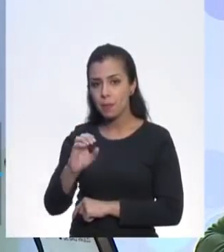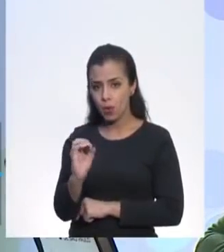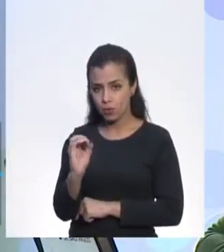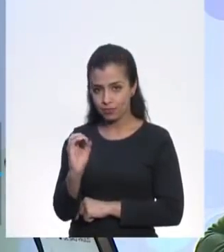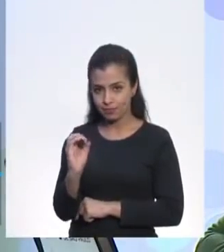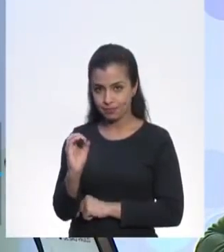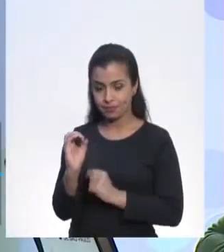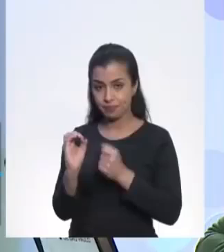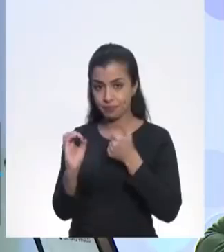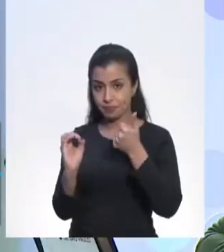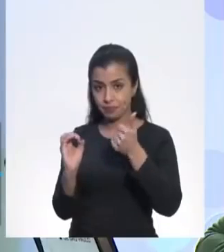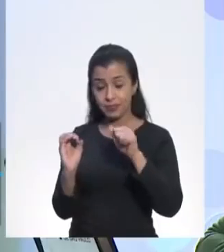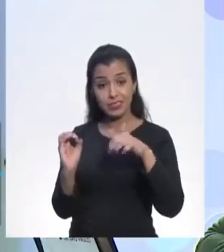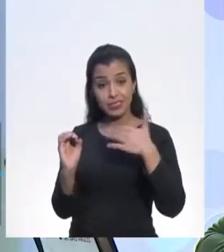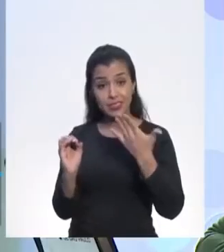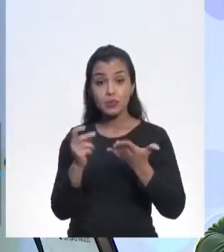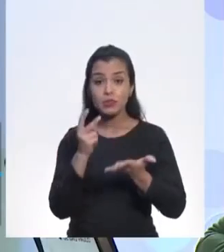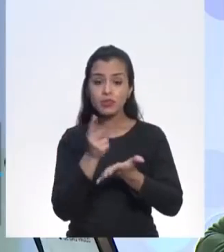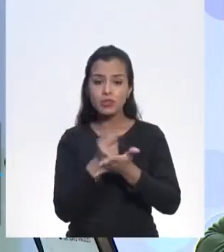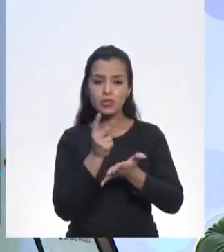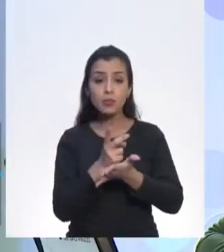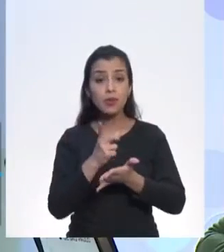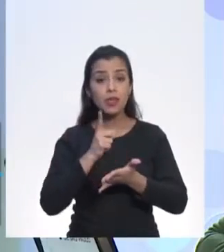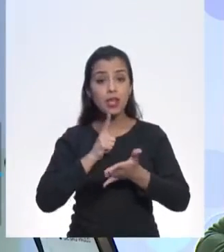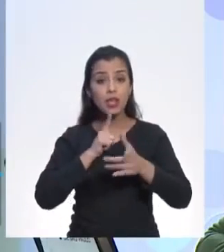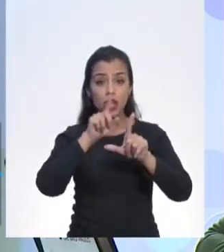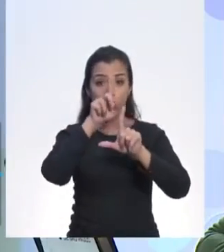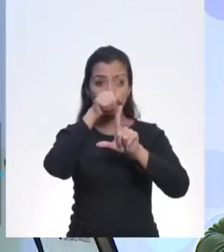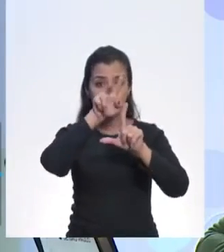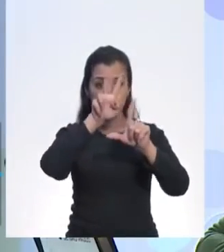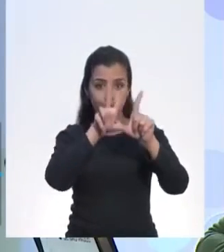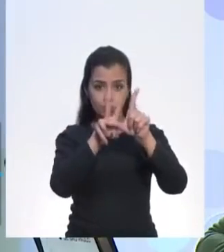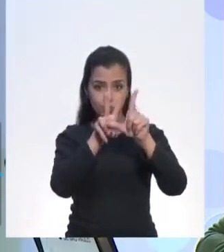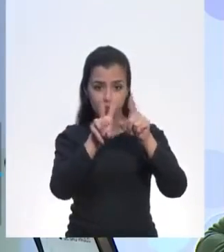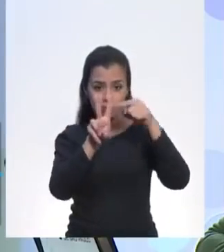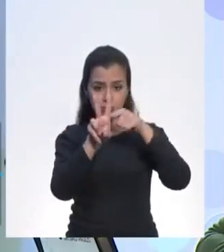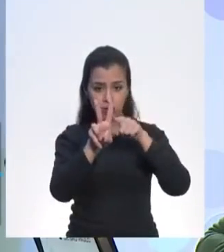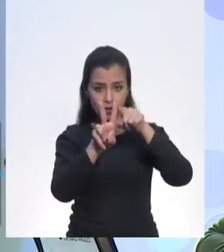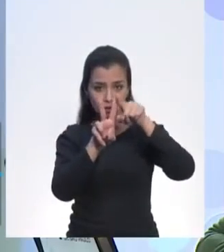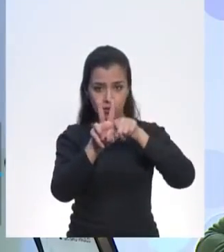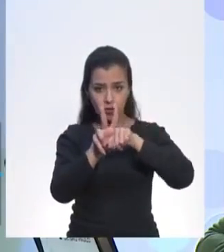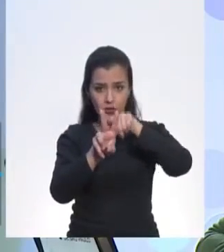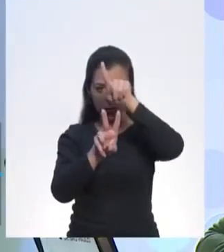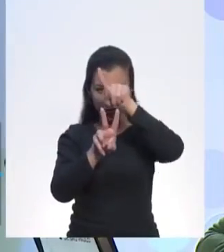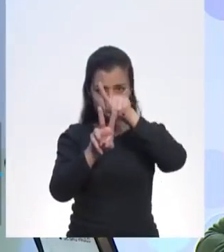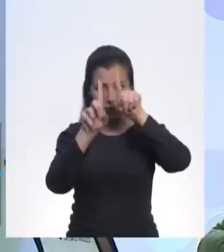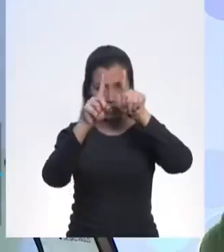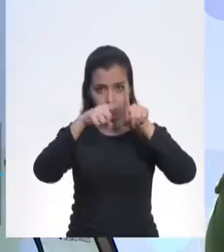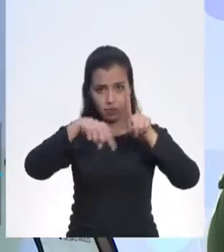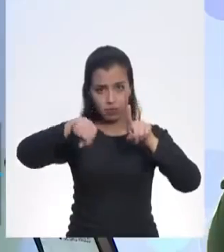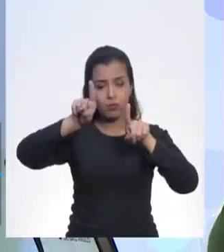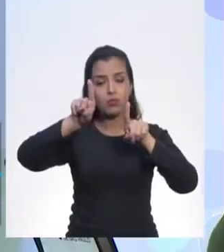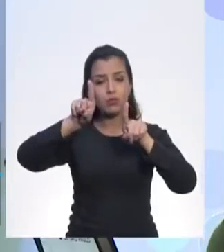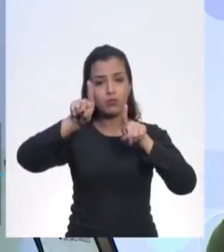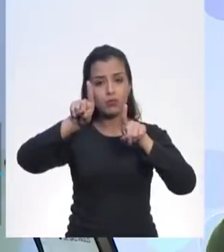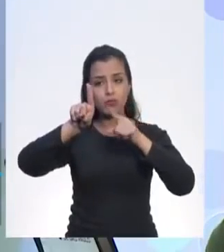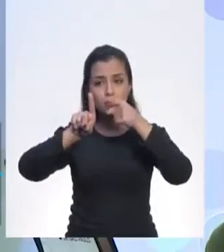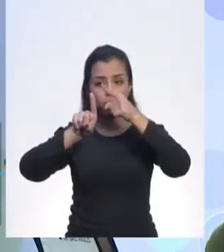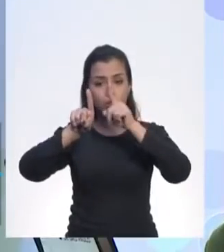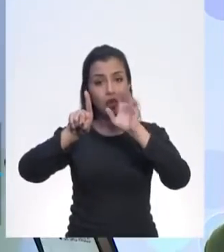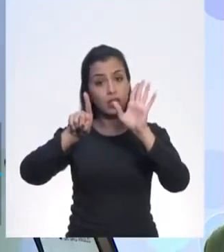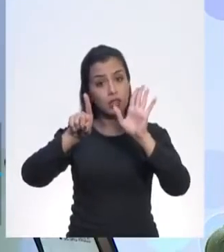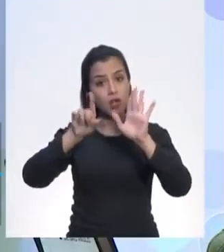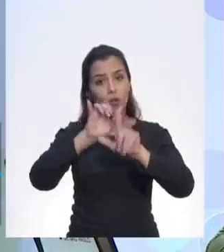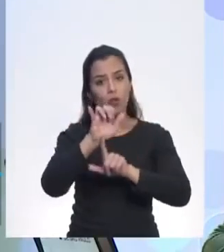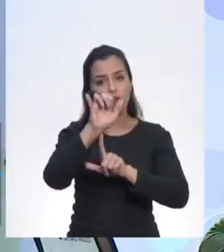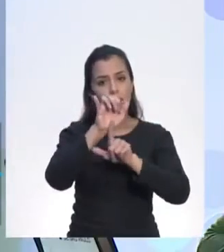vezes que a gente tem a concavidade voltada para cima, no valor do y vai ser o menor valor, então